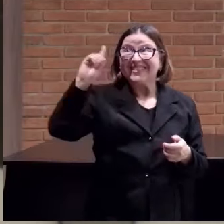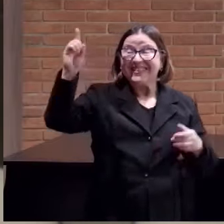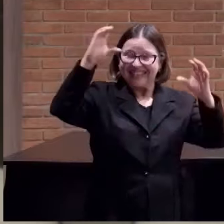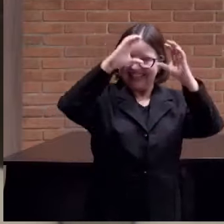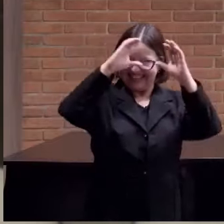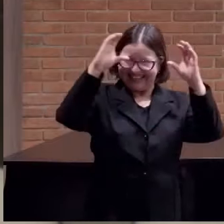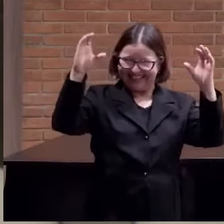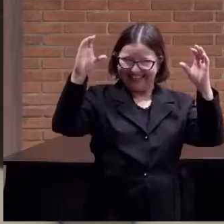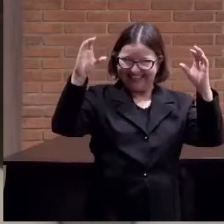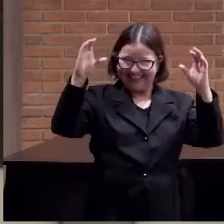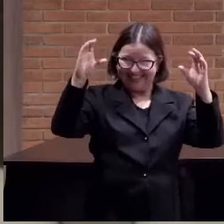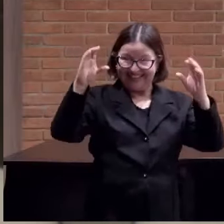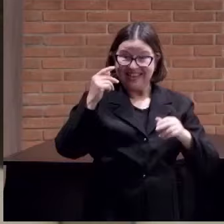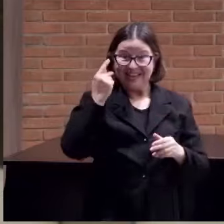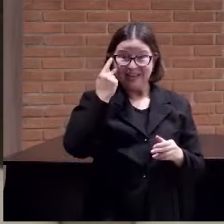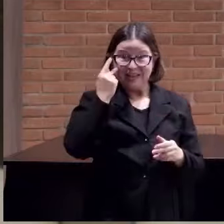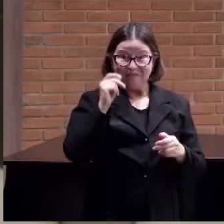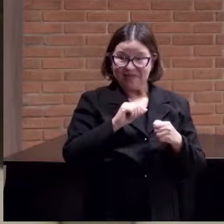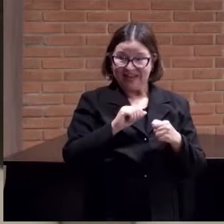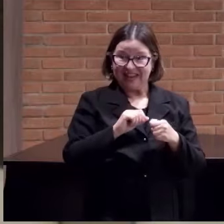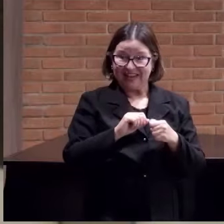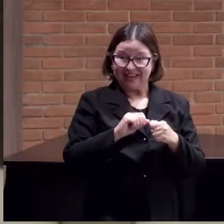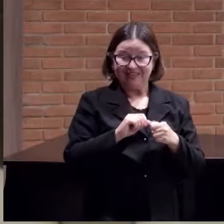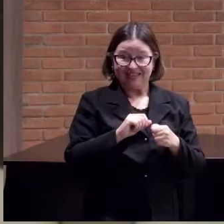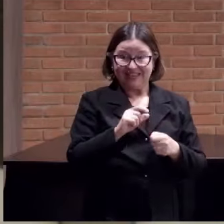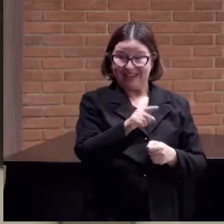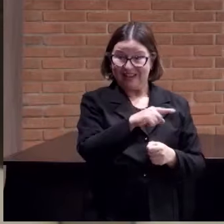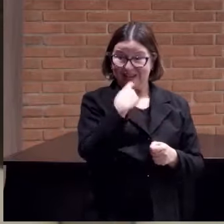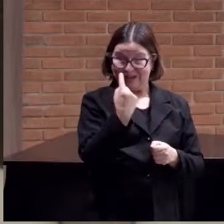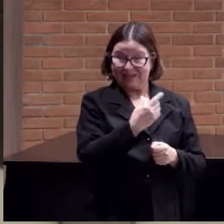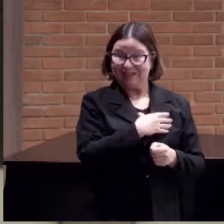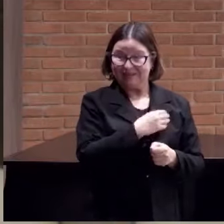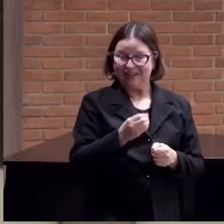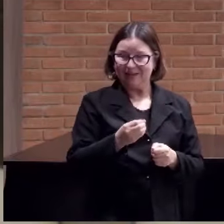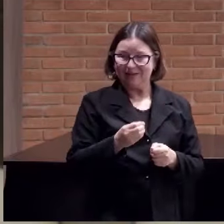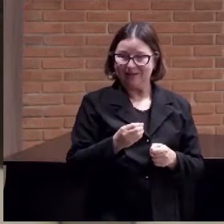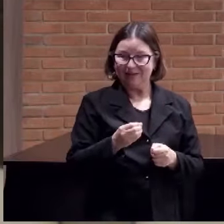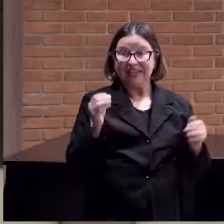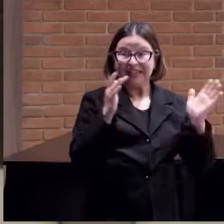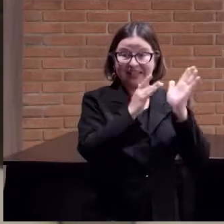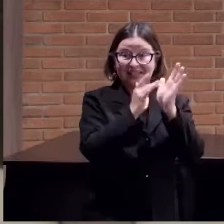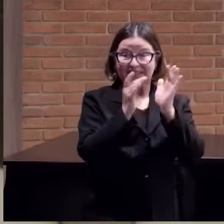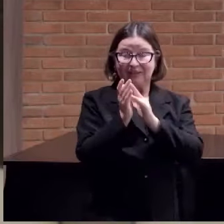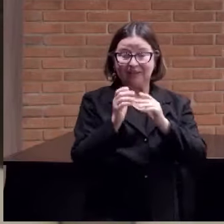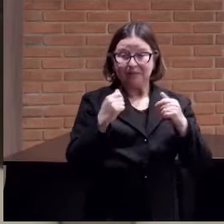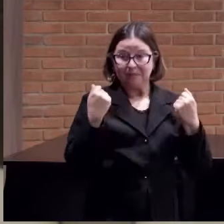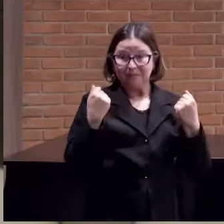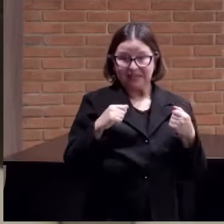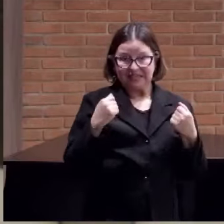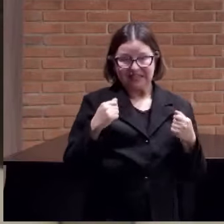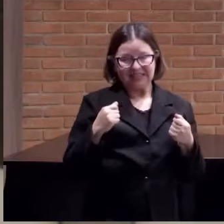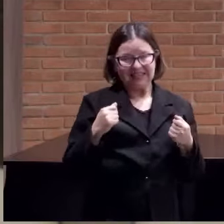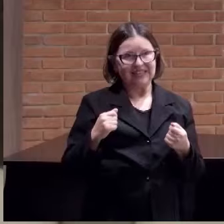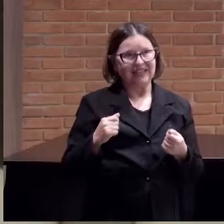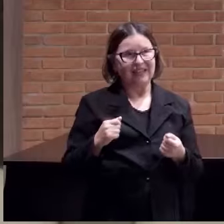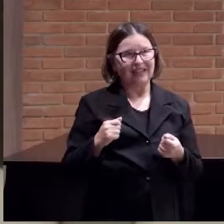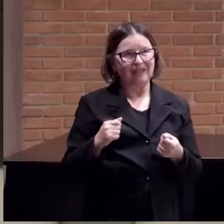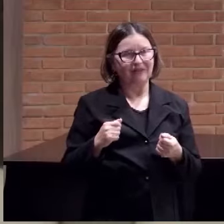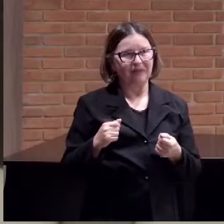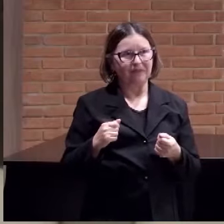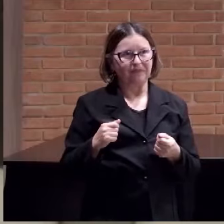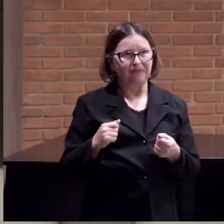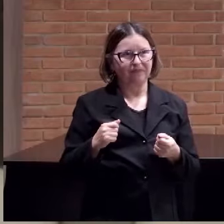E para fazer filhos, ele tinha que desmanchar aquilo que foi feito lá no